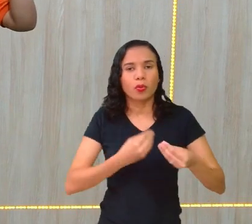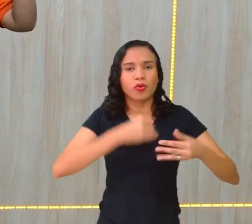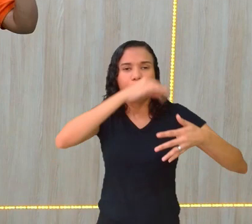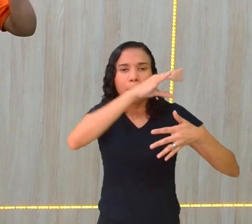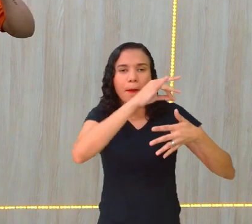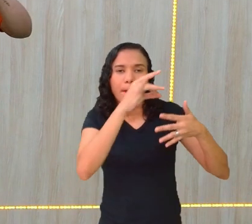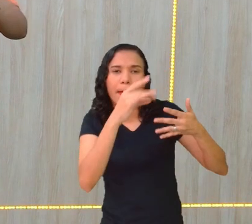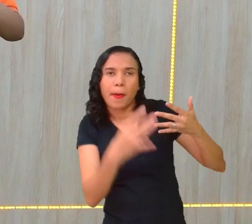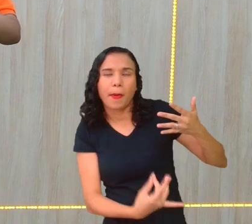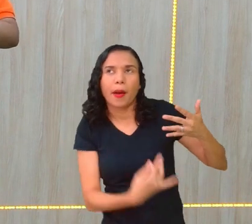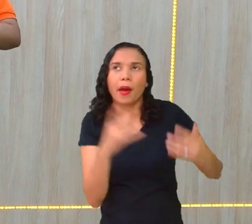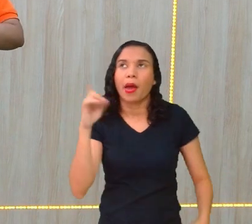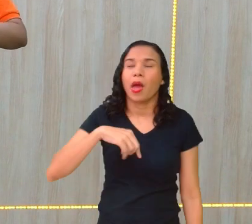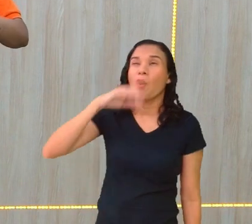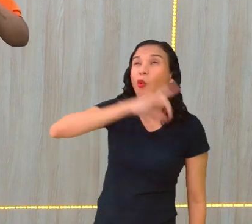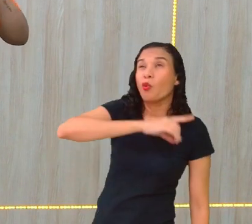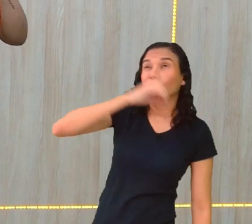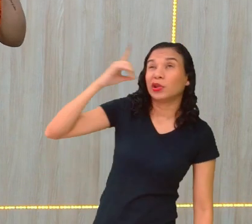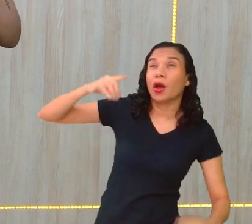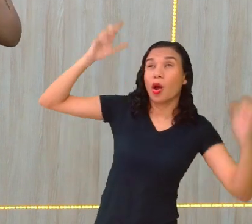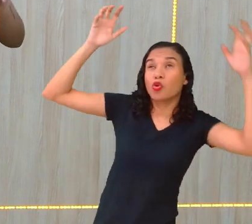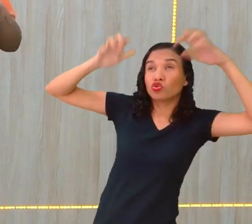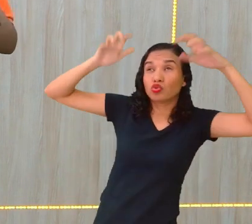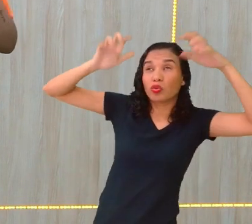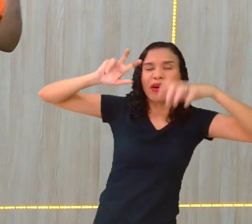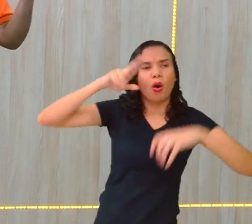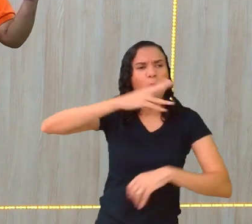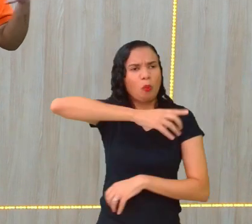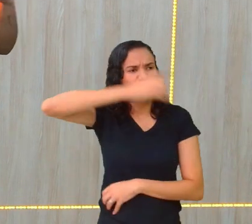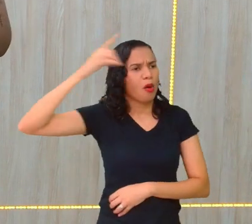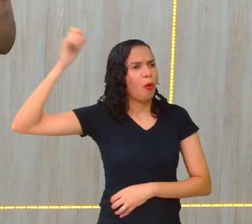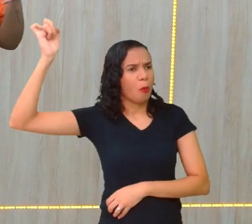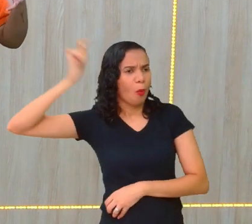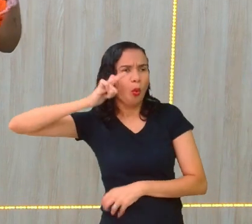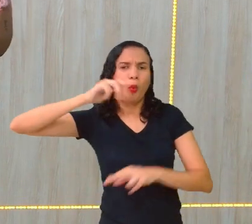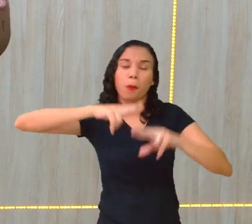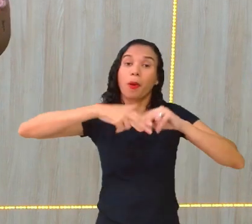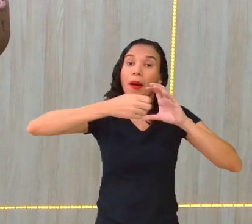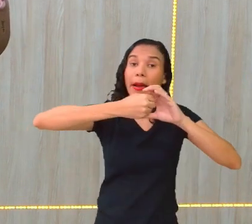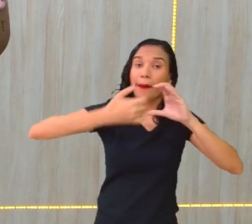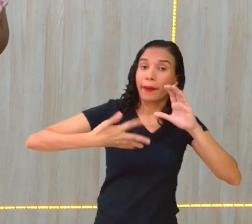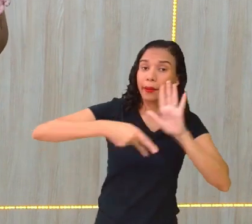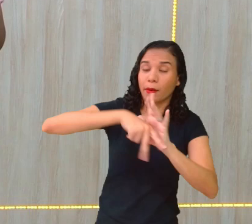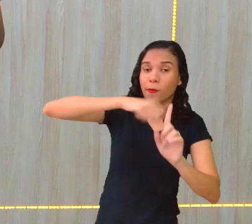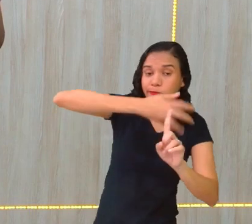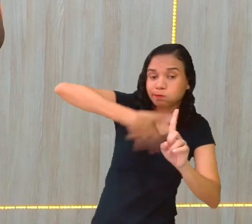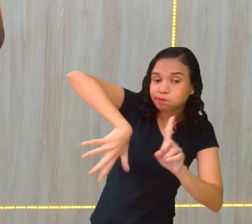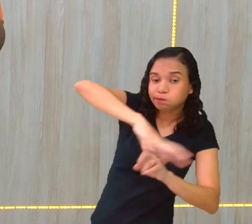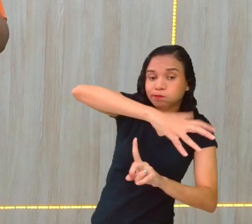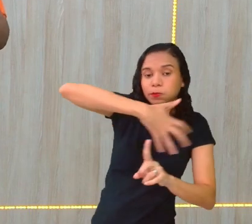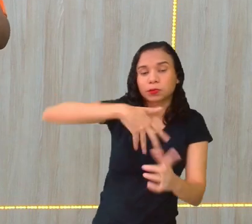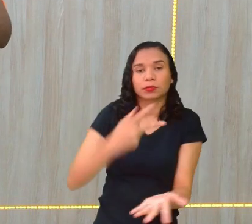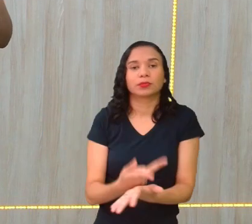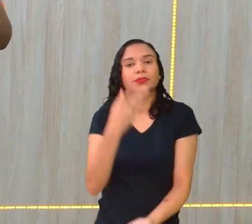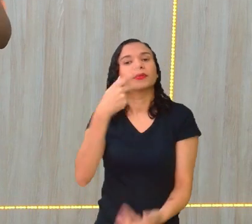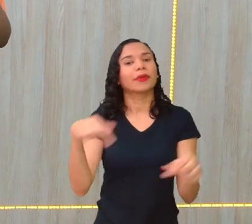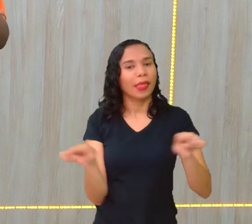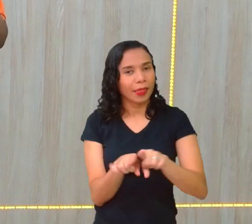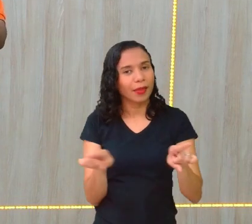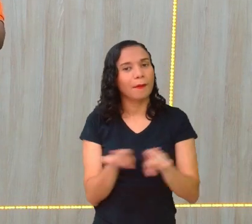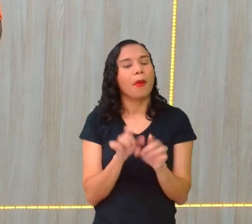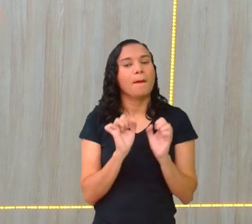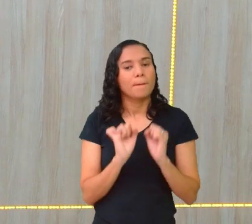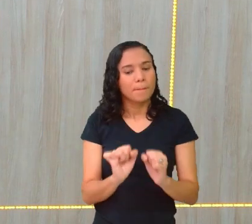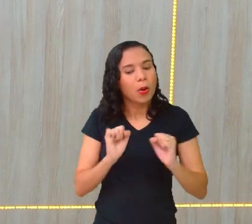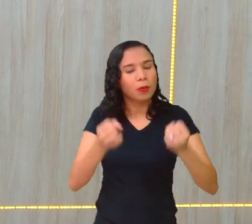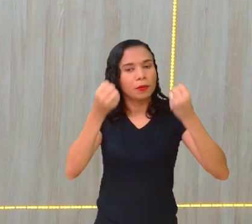um dia ensolarado ou era um dia chuvoso. Então, todas essas características que estavam ao redor do evento, elas também podem